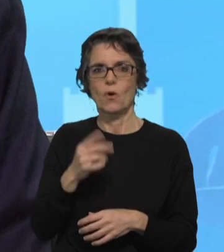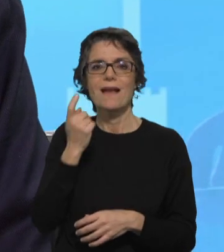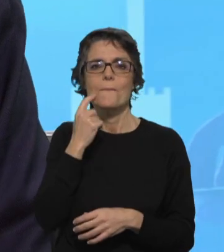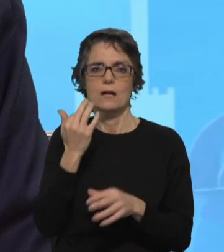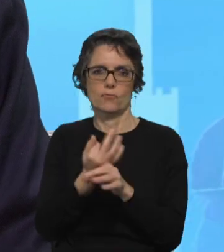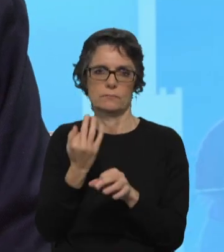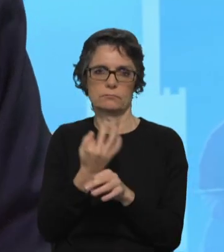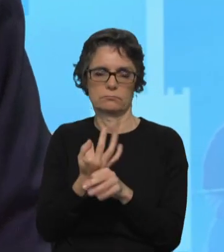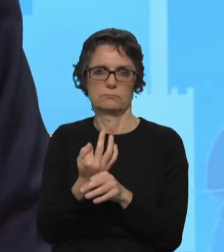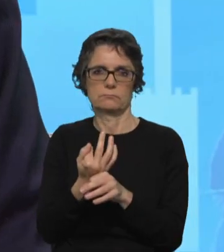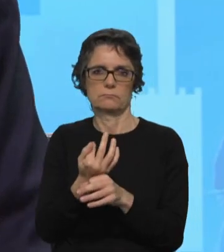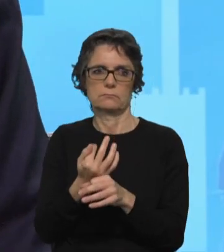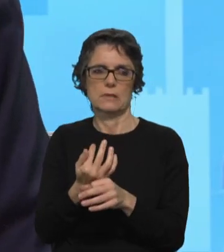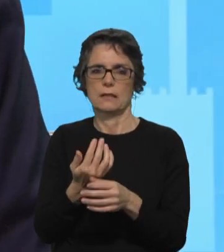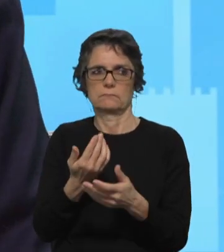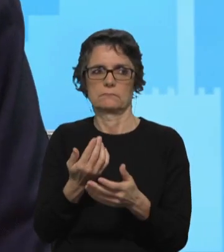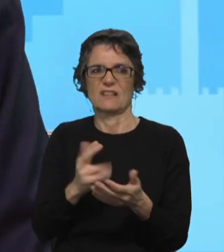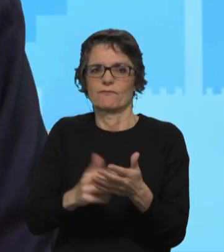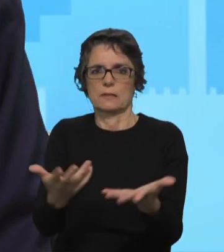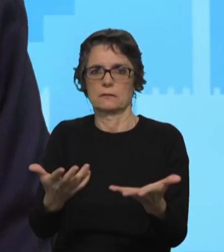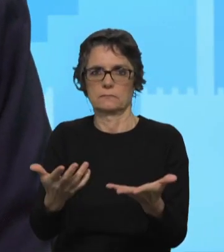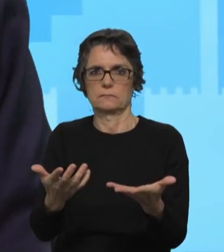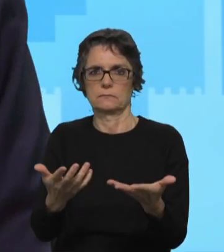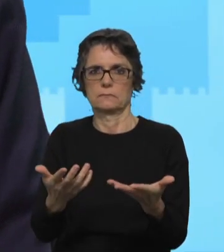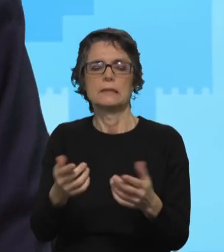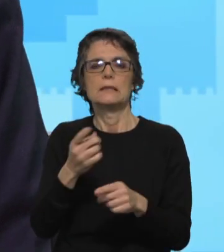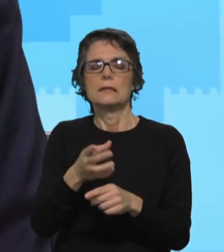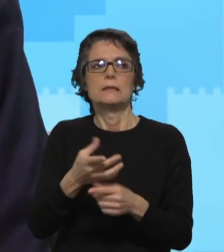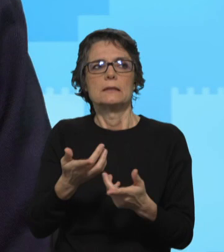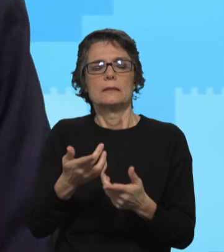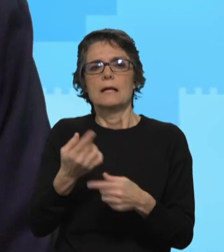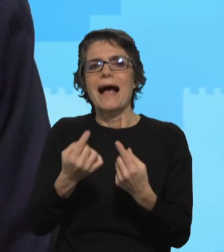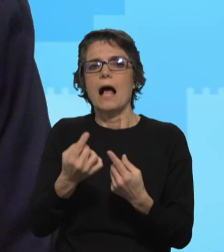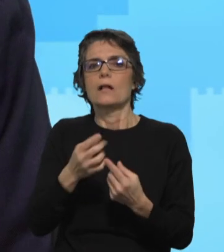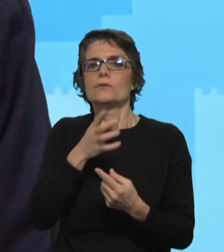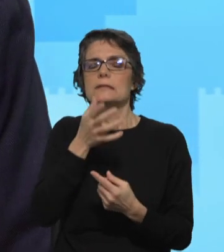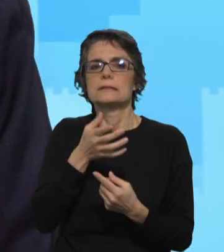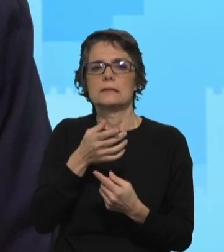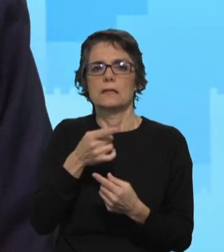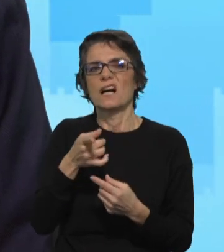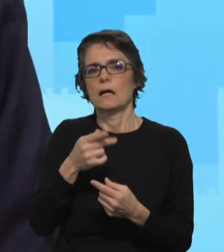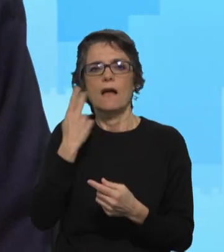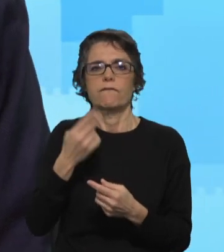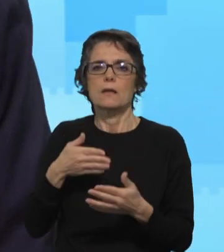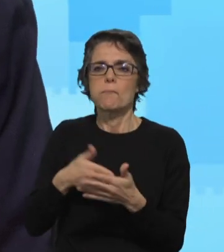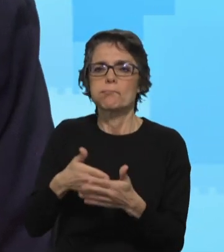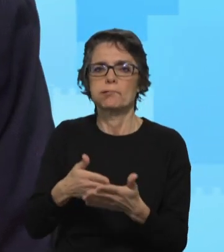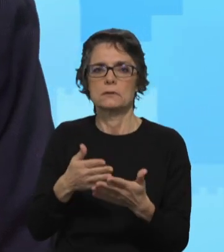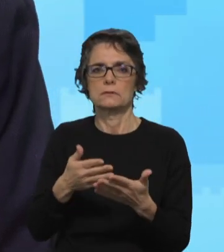por aqui. Isto é, não há aqui uma narrativa que branqueie as dificuldades da vida. Jesus